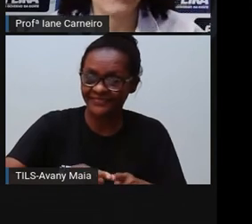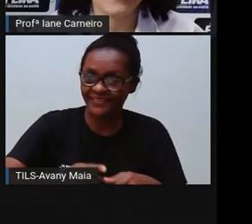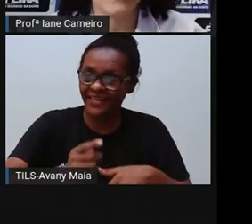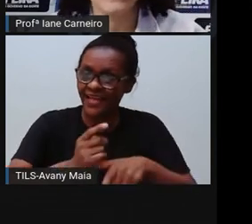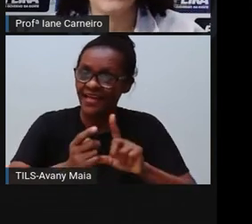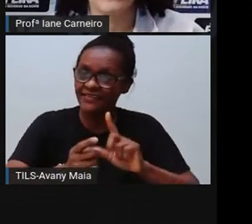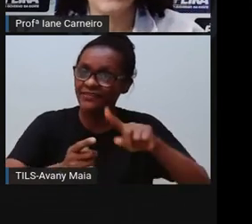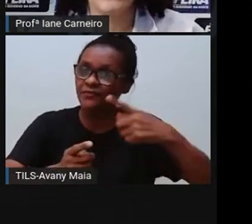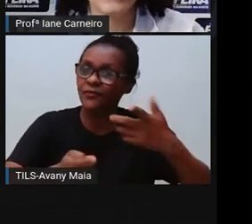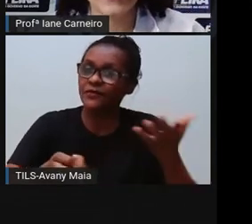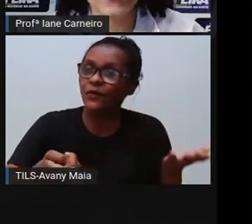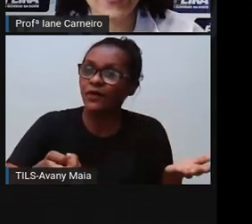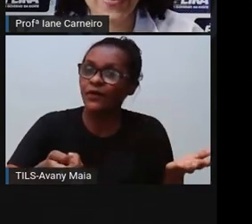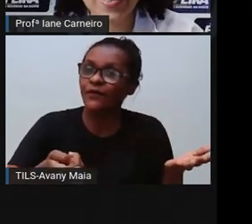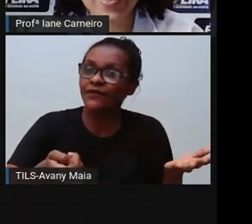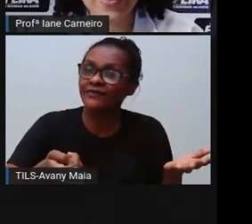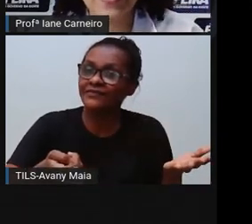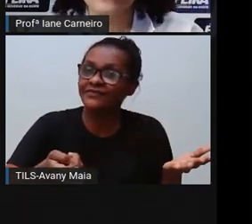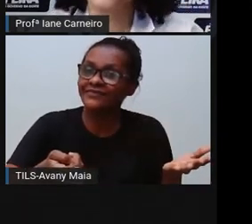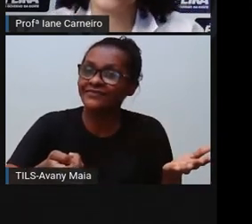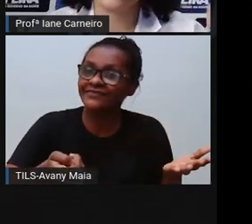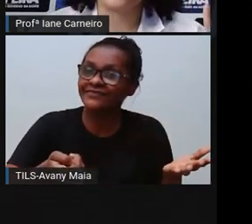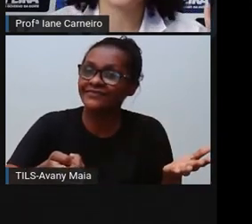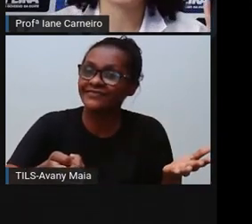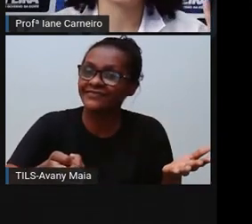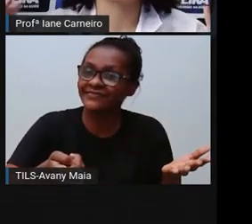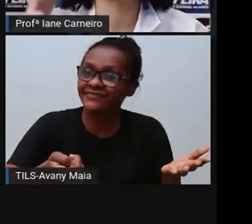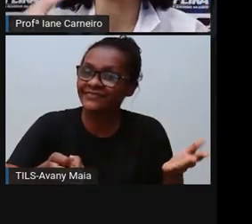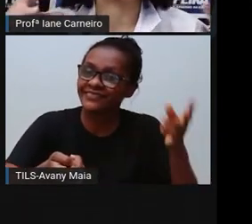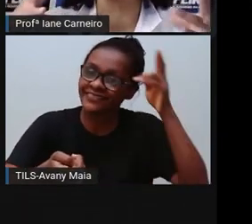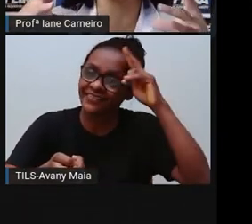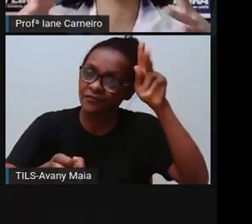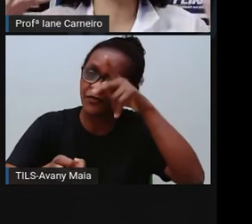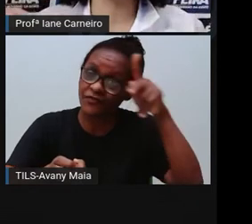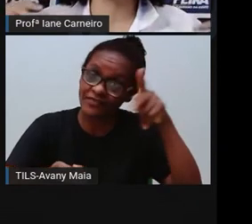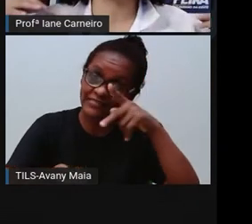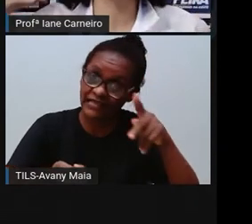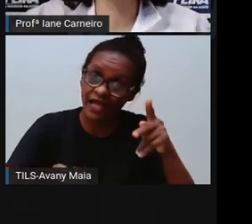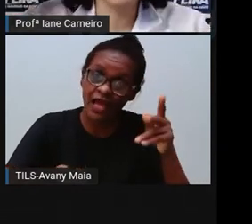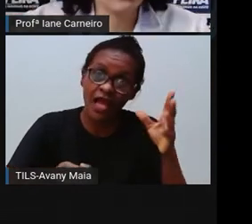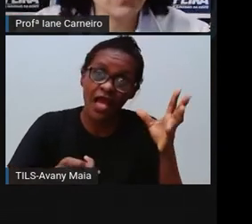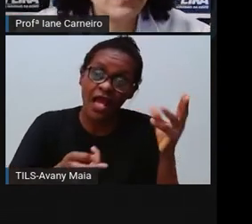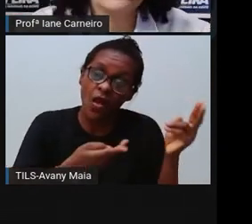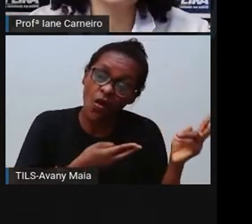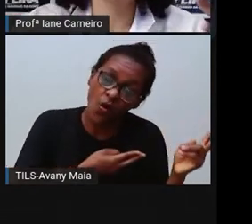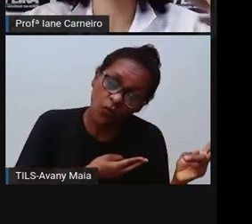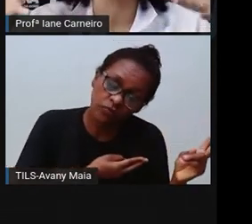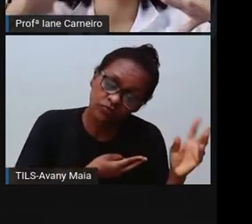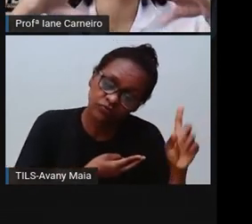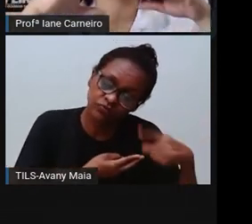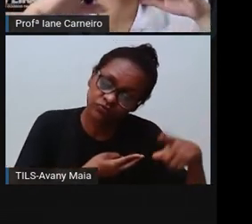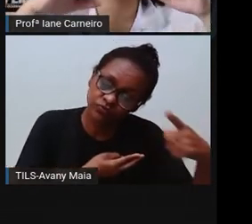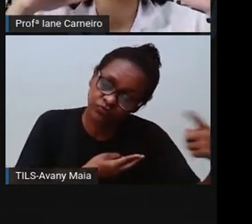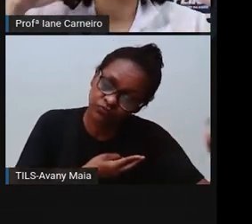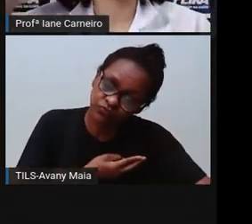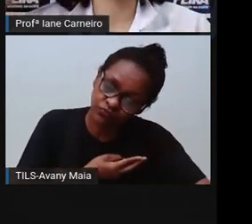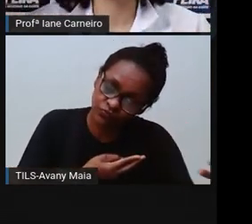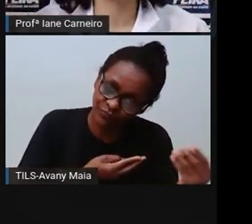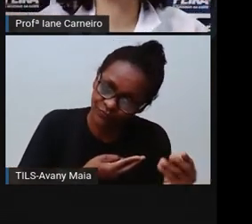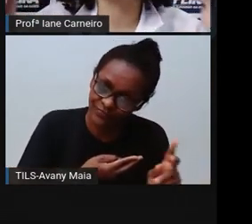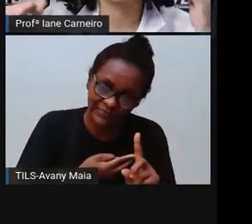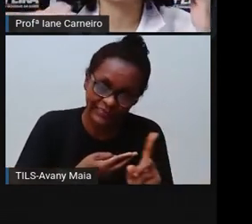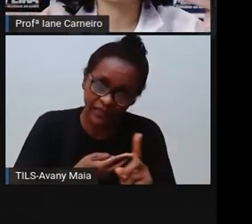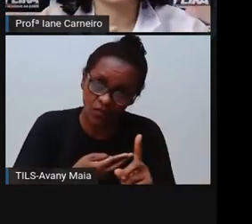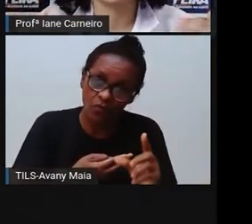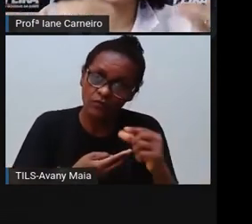mais tarde do que 8 horas? Lembra que a Pró falou que a gente não pode dormir nem muito, nem pouco. A gente tem que dormir pelo